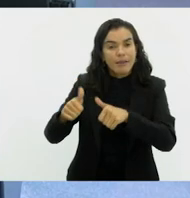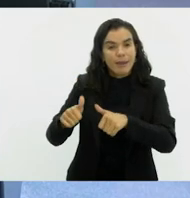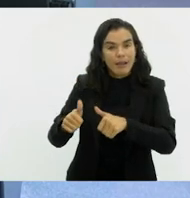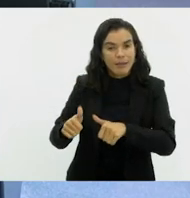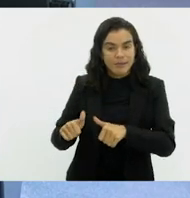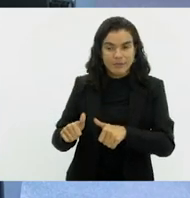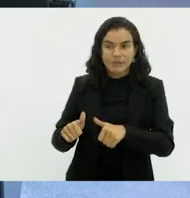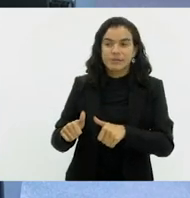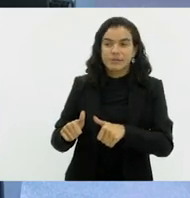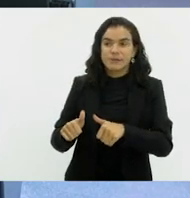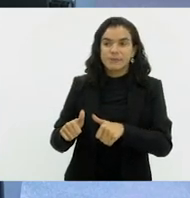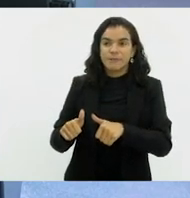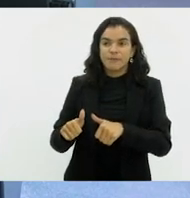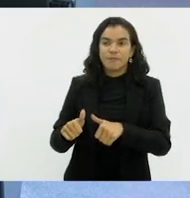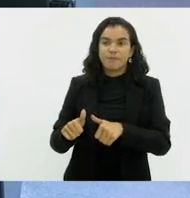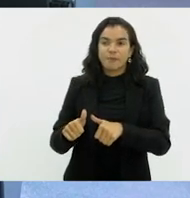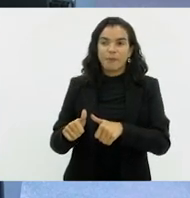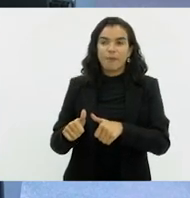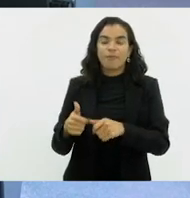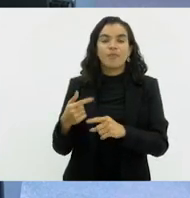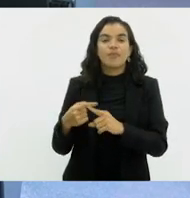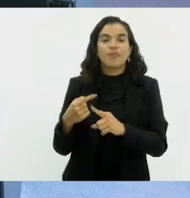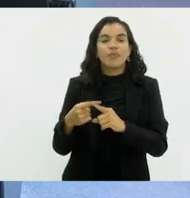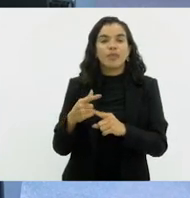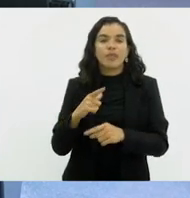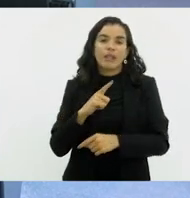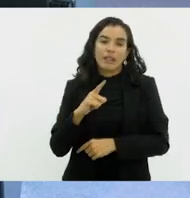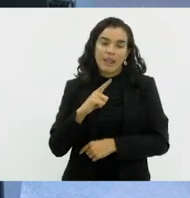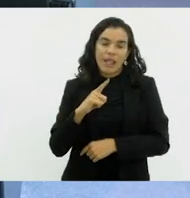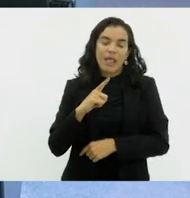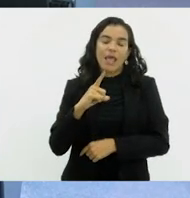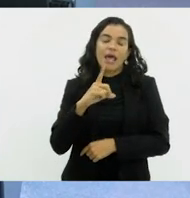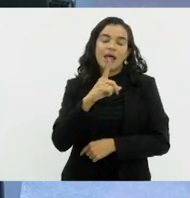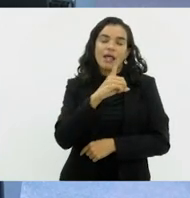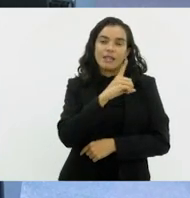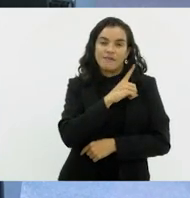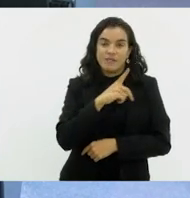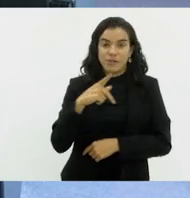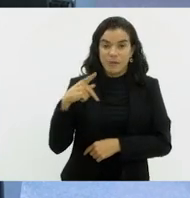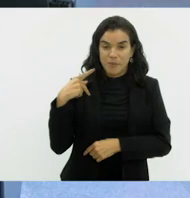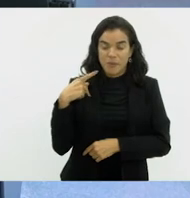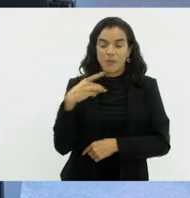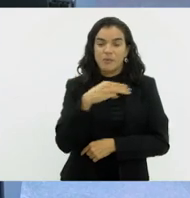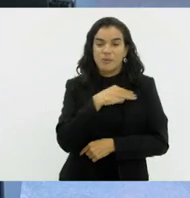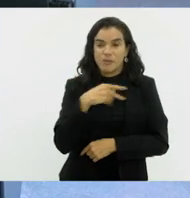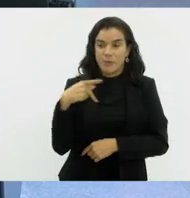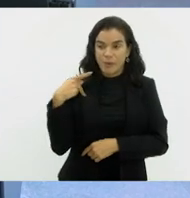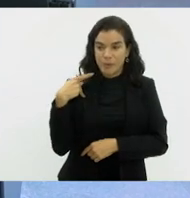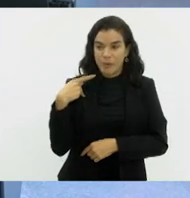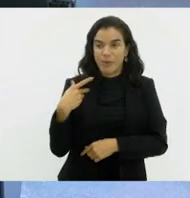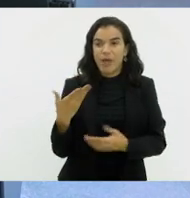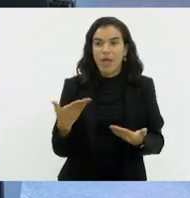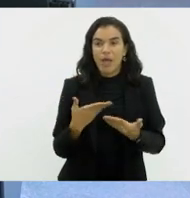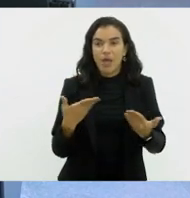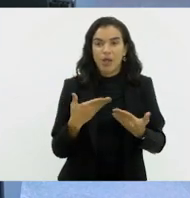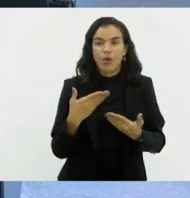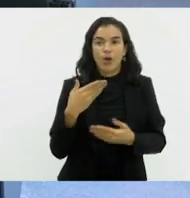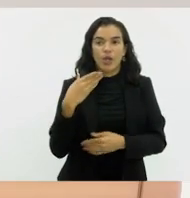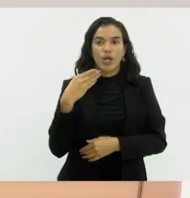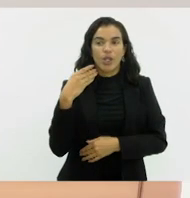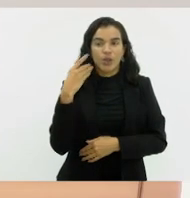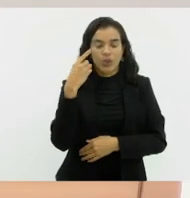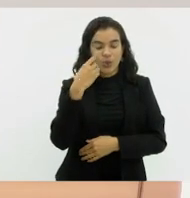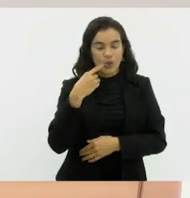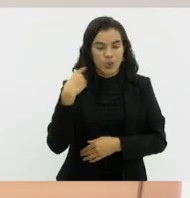que impetraram a, ação, tanto a Defensoria quanto o Ministério Público. Então, vamos ouvir agora o doutor Tiago, em seguida a